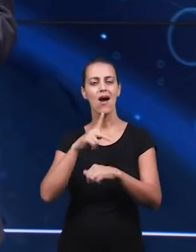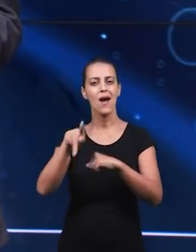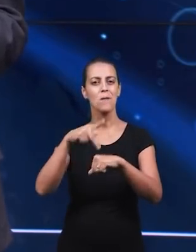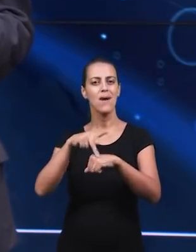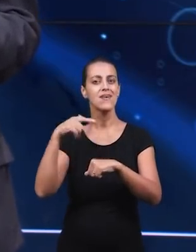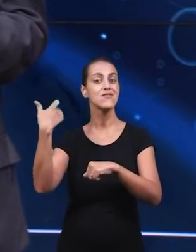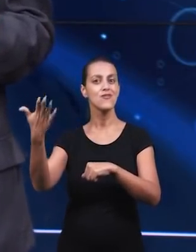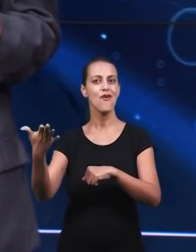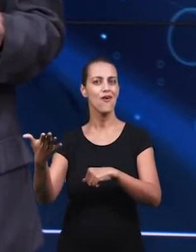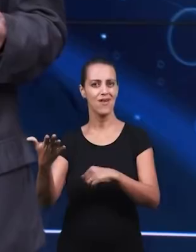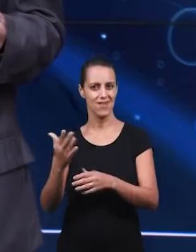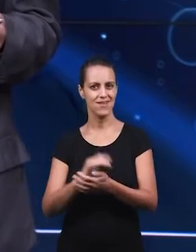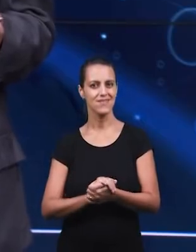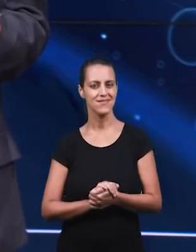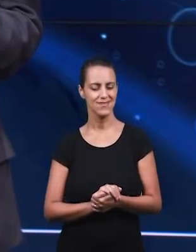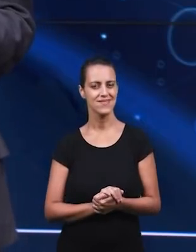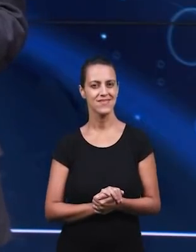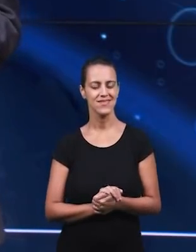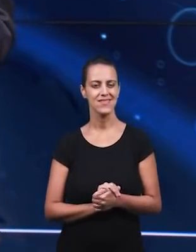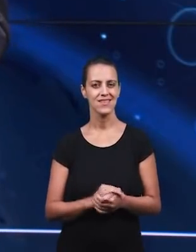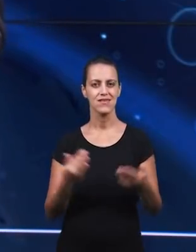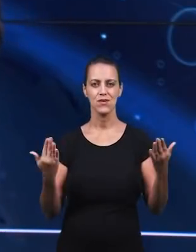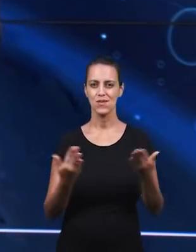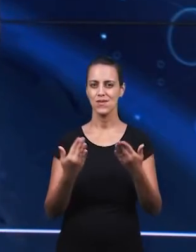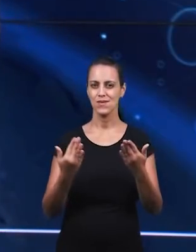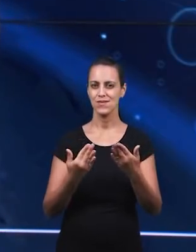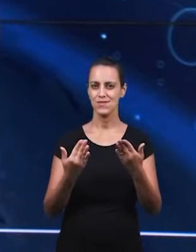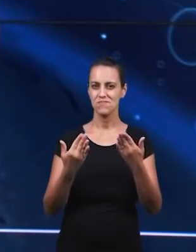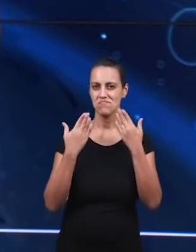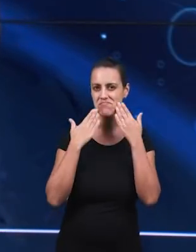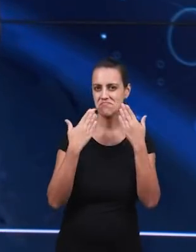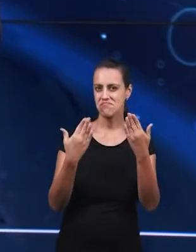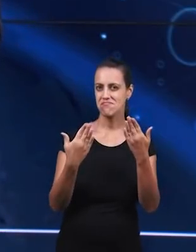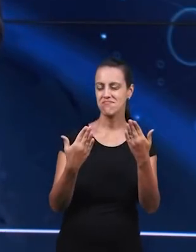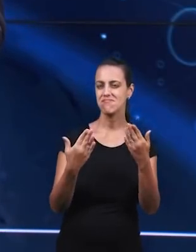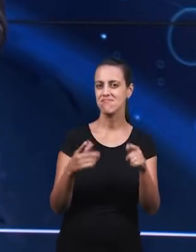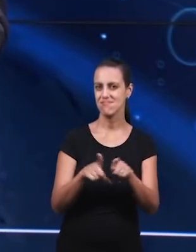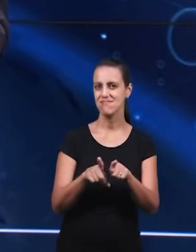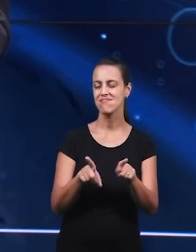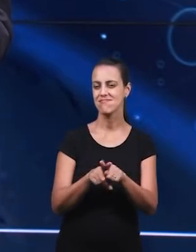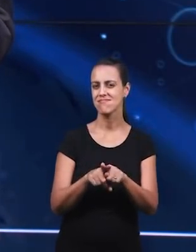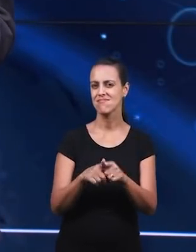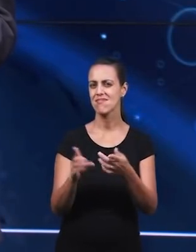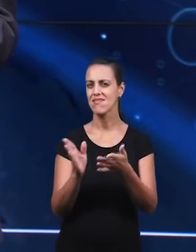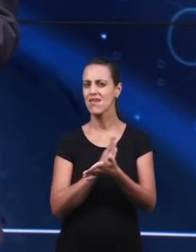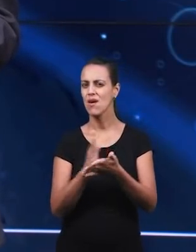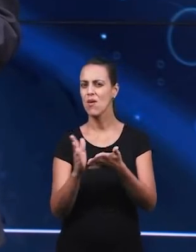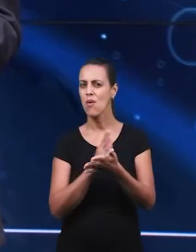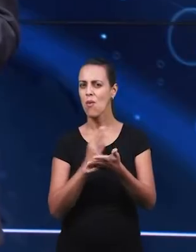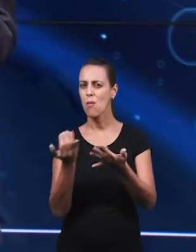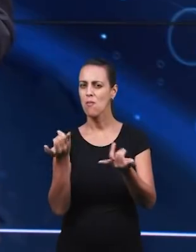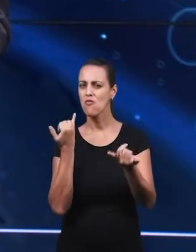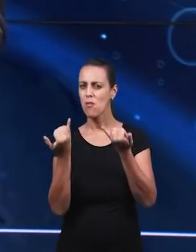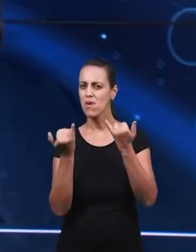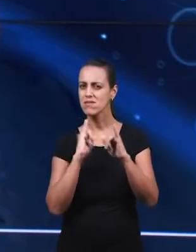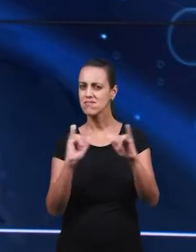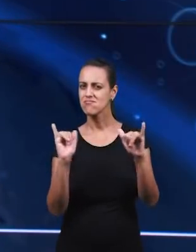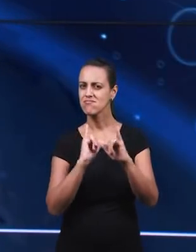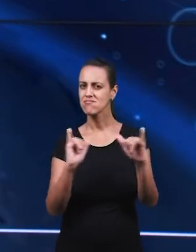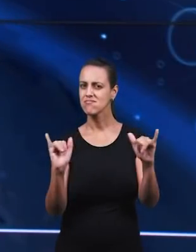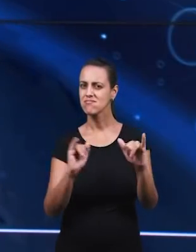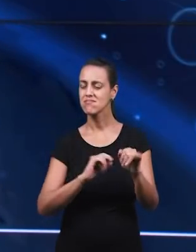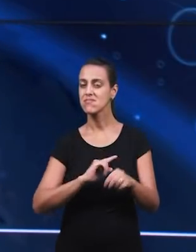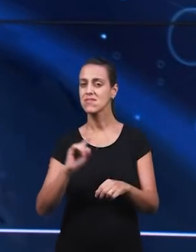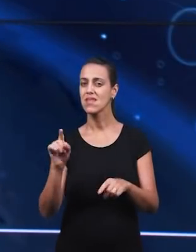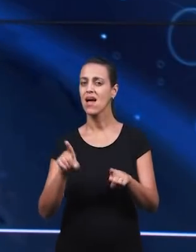no exterior. E hoje nós iremos apresentar aqui ainda algumas informações vindas da